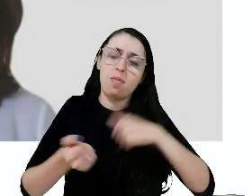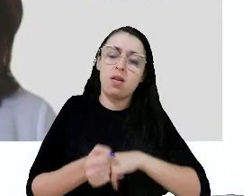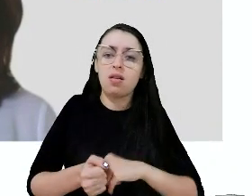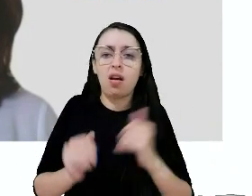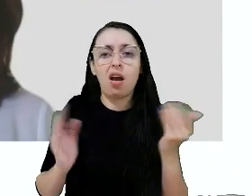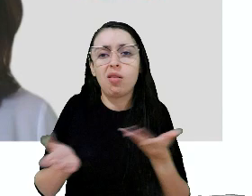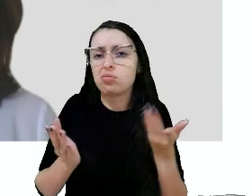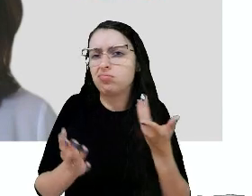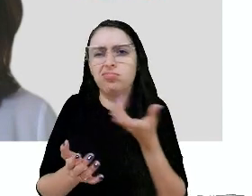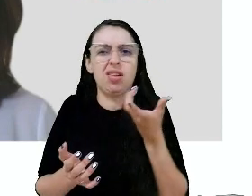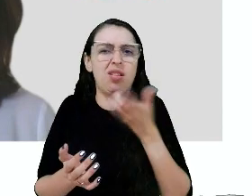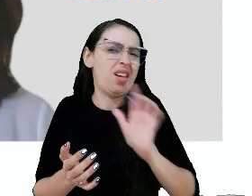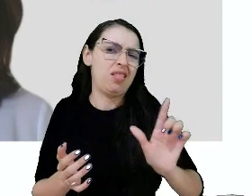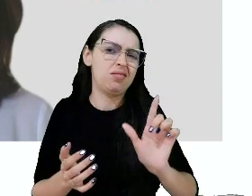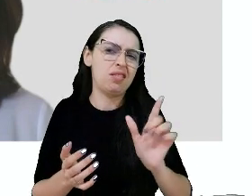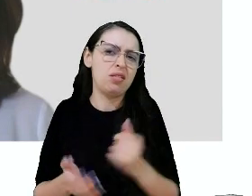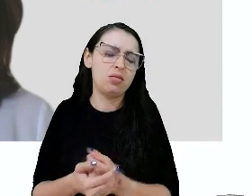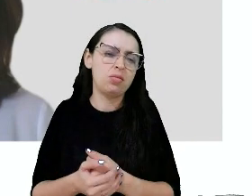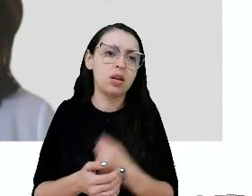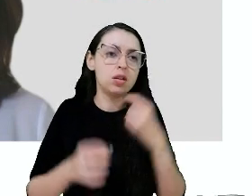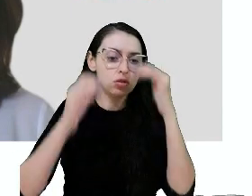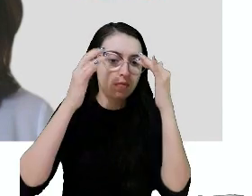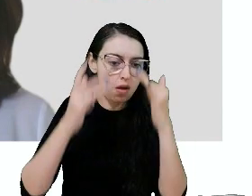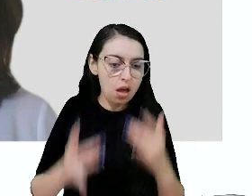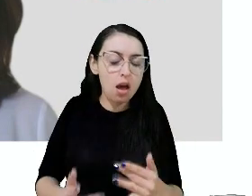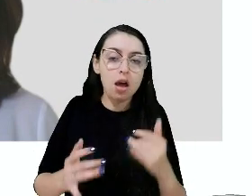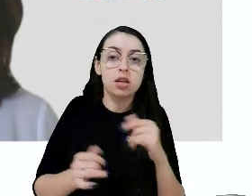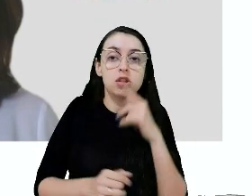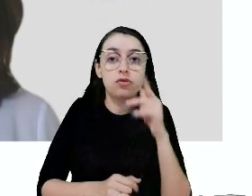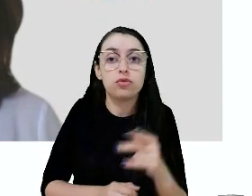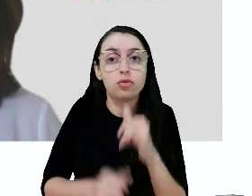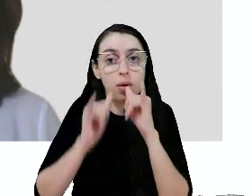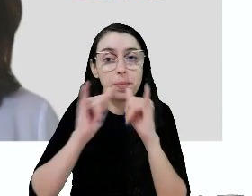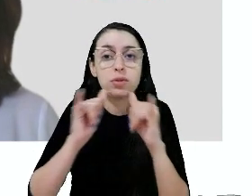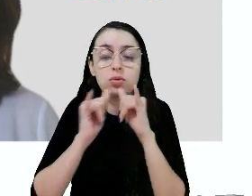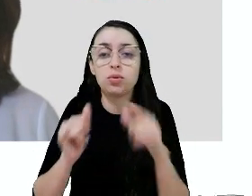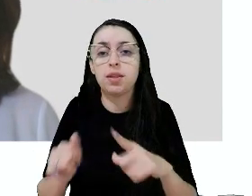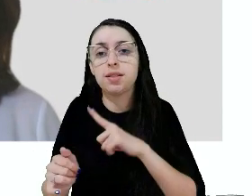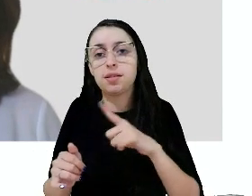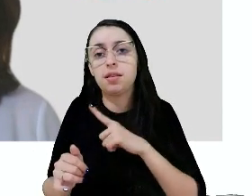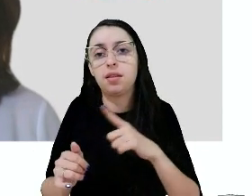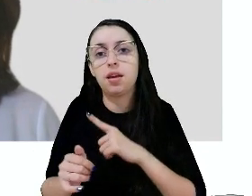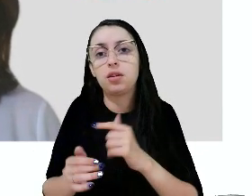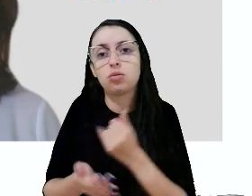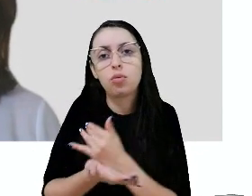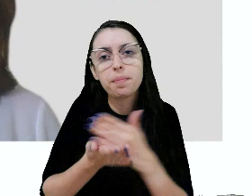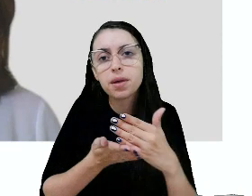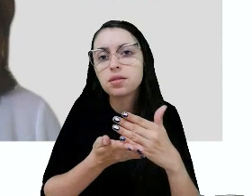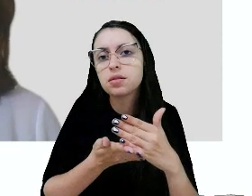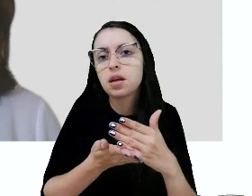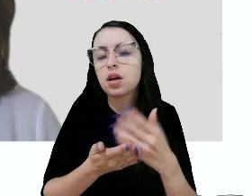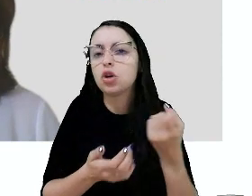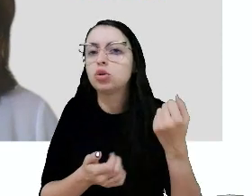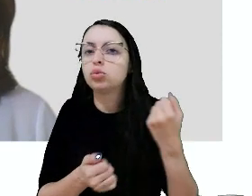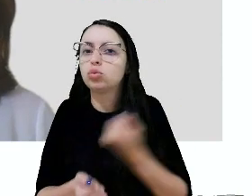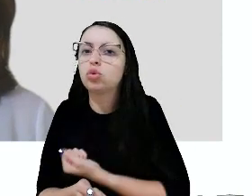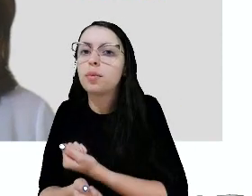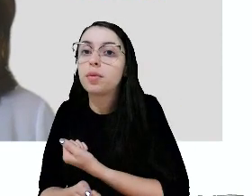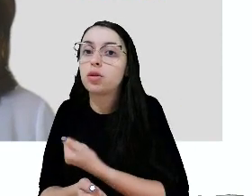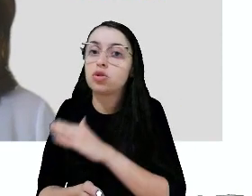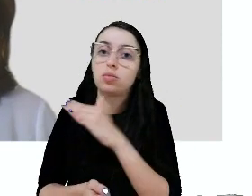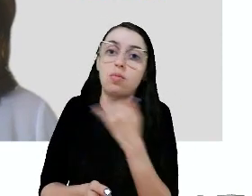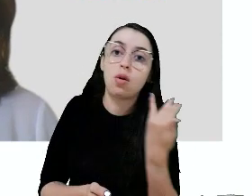não quero hoje, com essa carga de informações que nós temos, não é? Começando pelo número